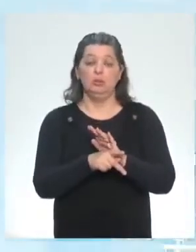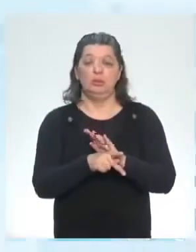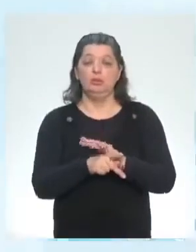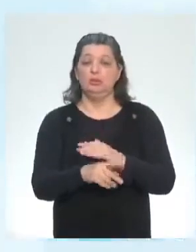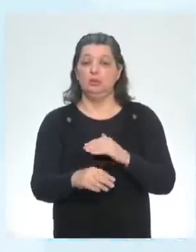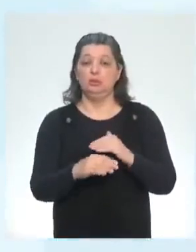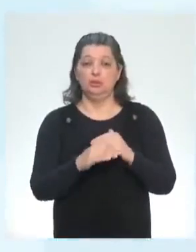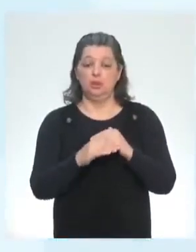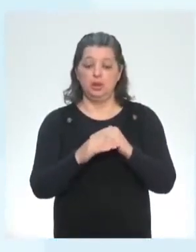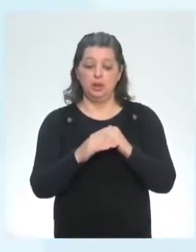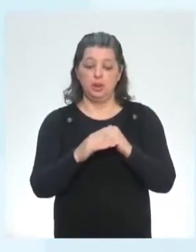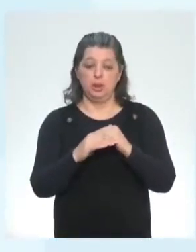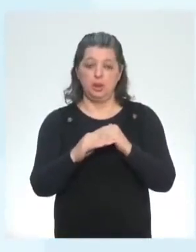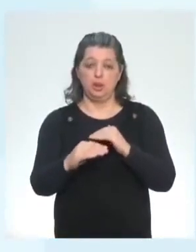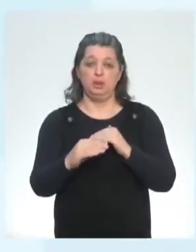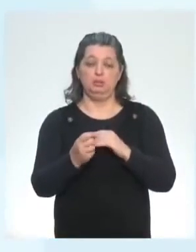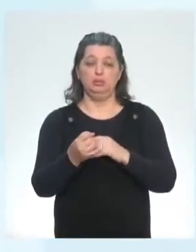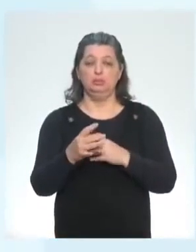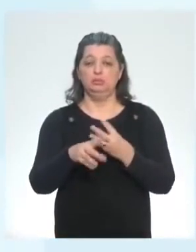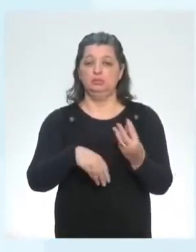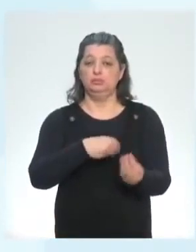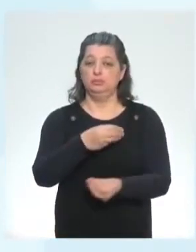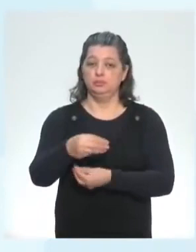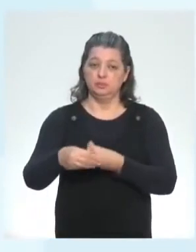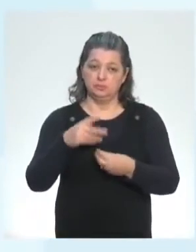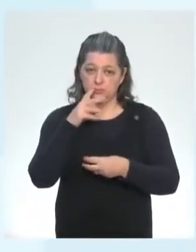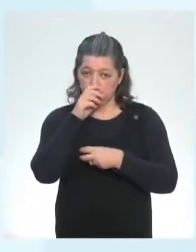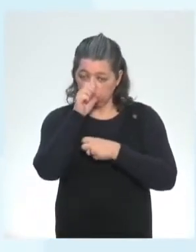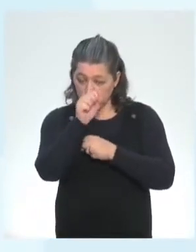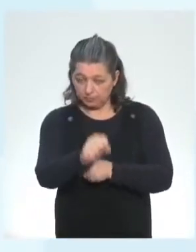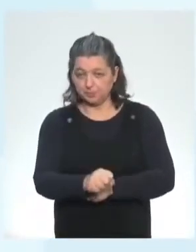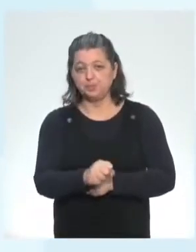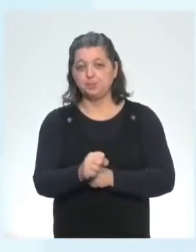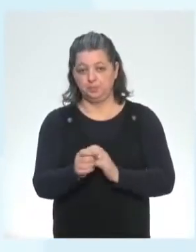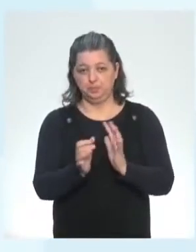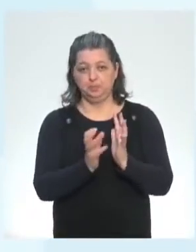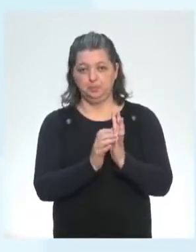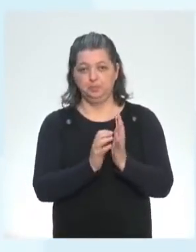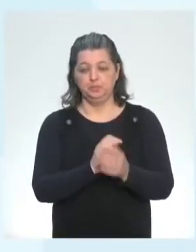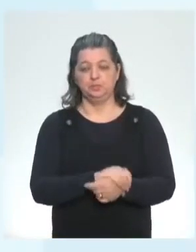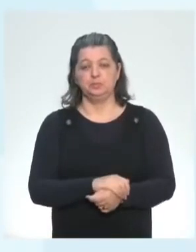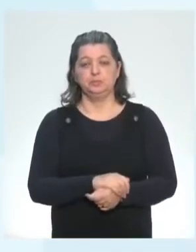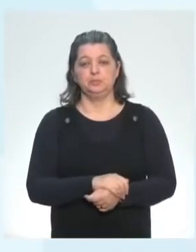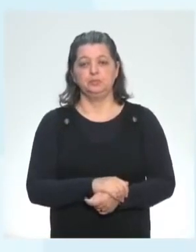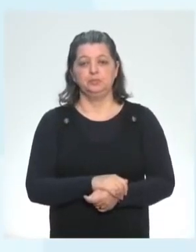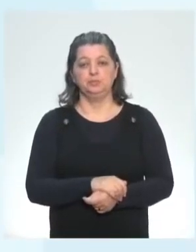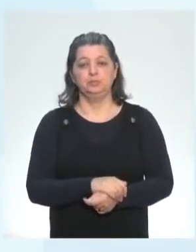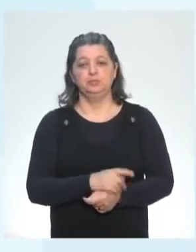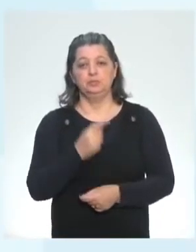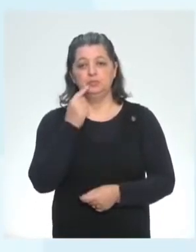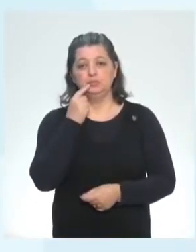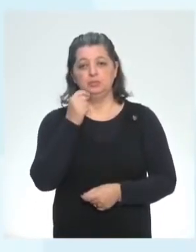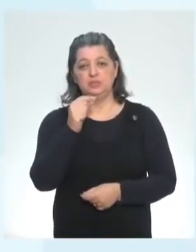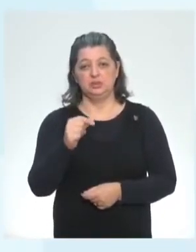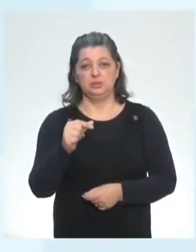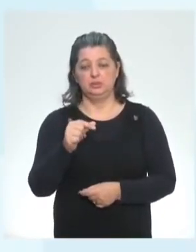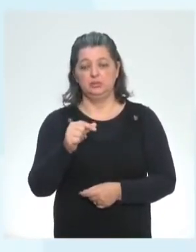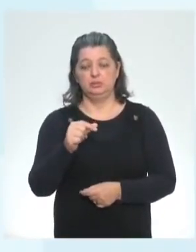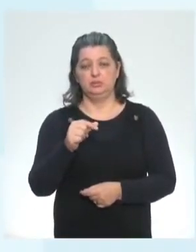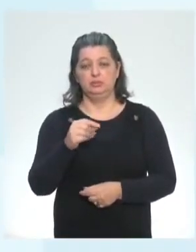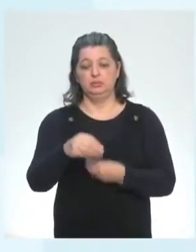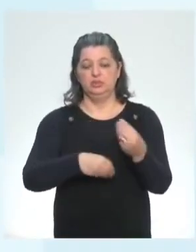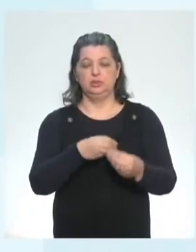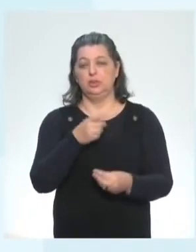se eu tenho uma base reagindo com um ácido, uma base forte reagindo com um ácido e formando um sal mais a água, eu tenho